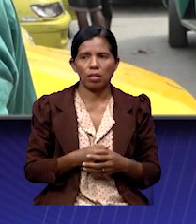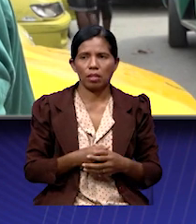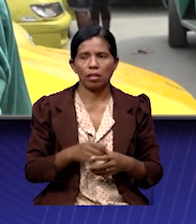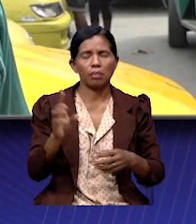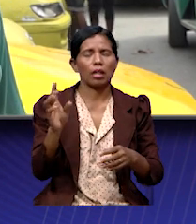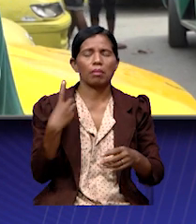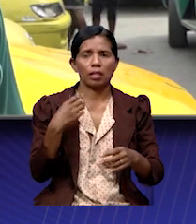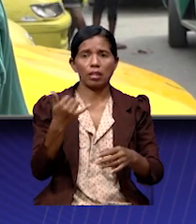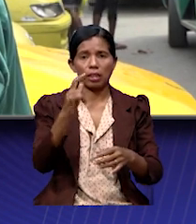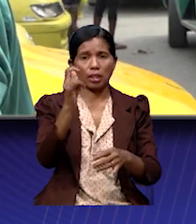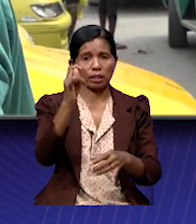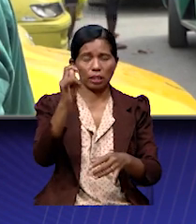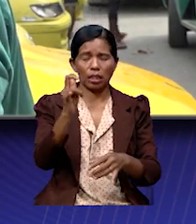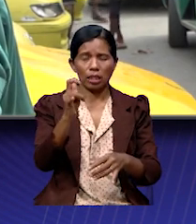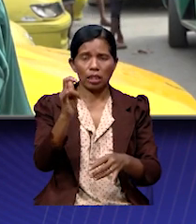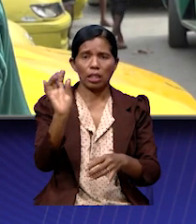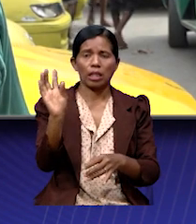kalang lepis ami